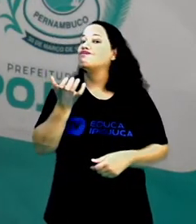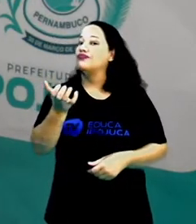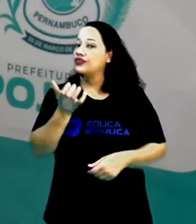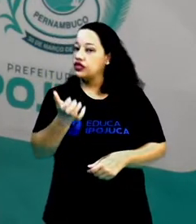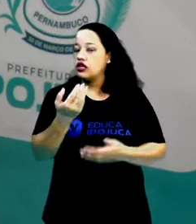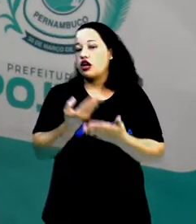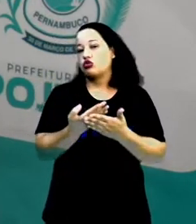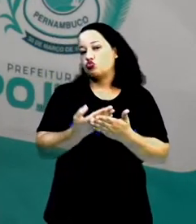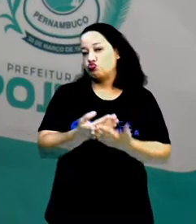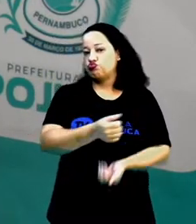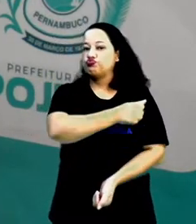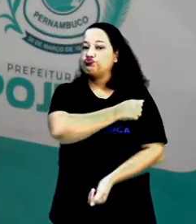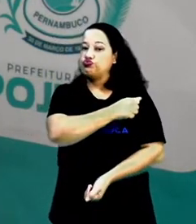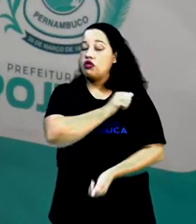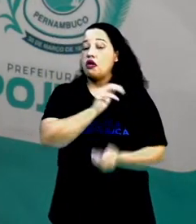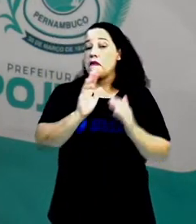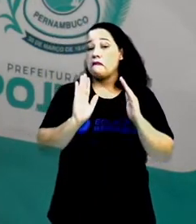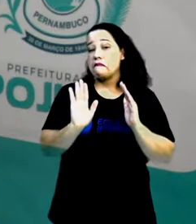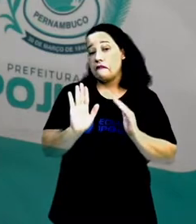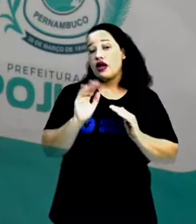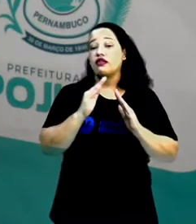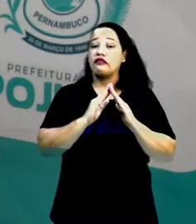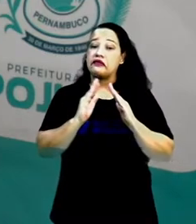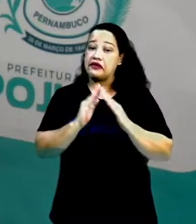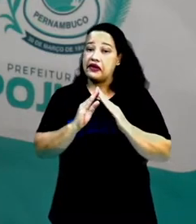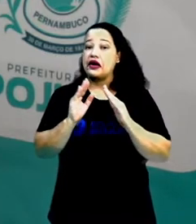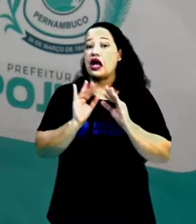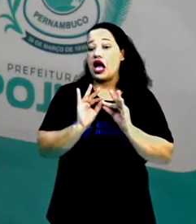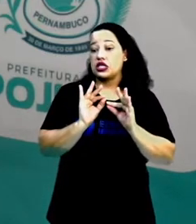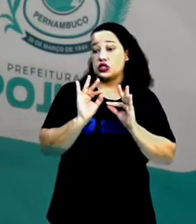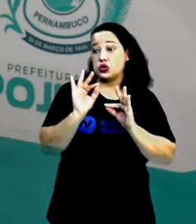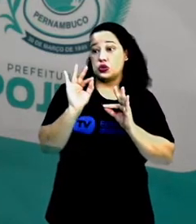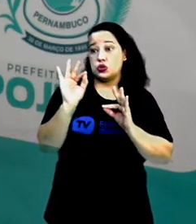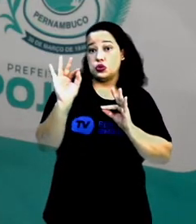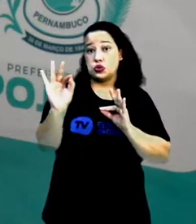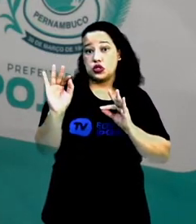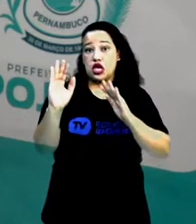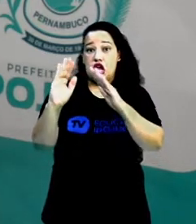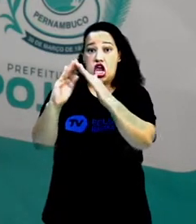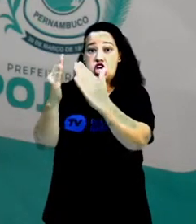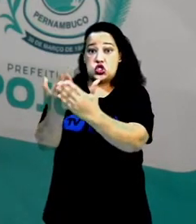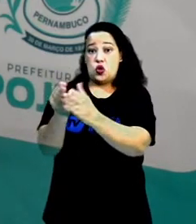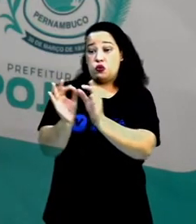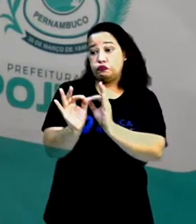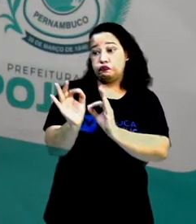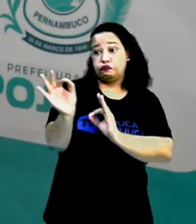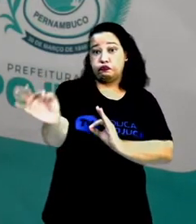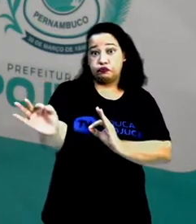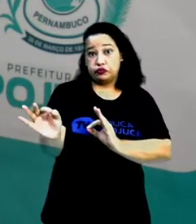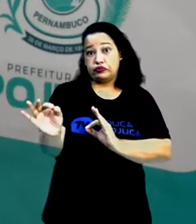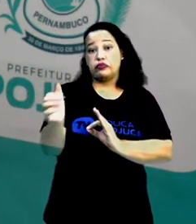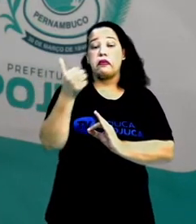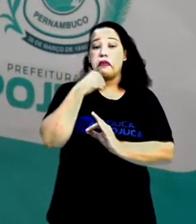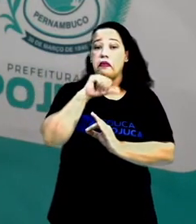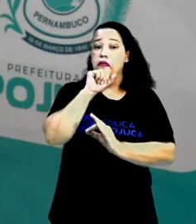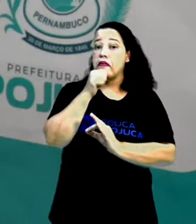estudante, mas ela morava muito longe da escola e não tinha como seus pais